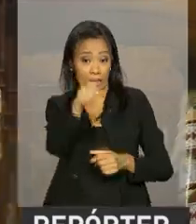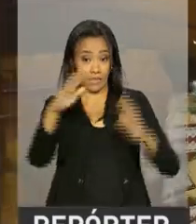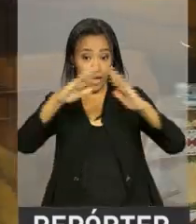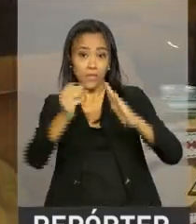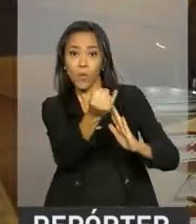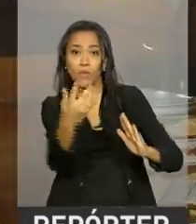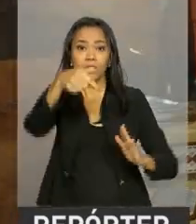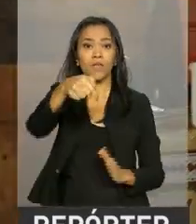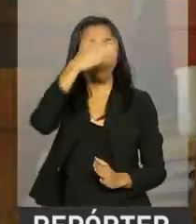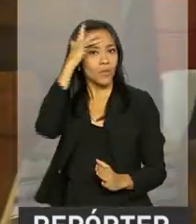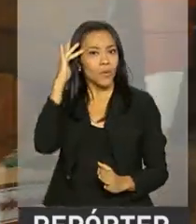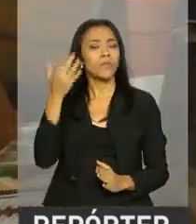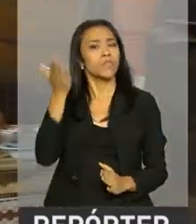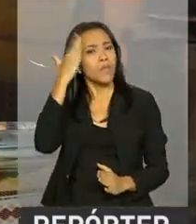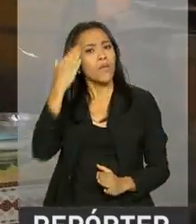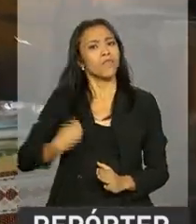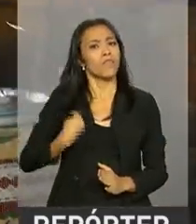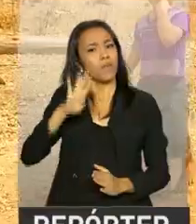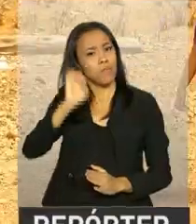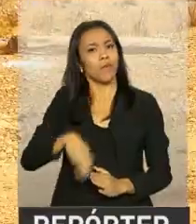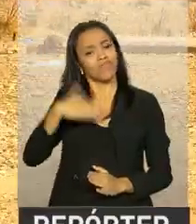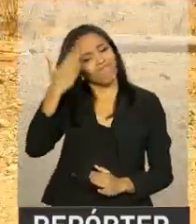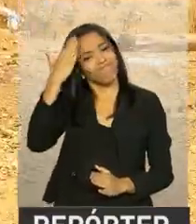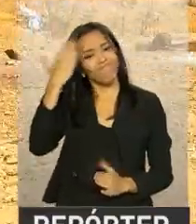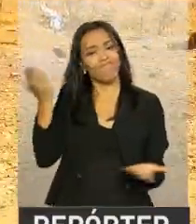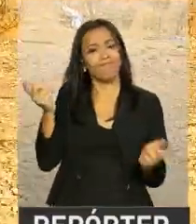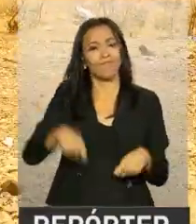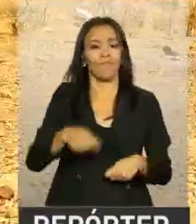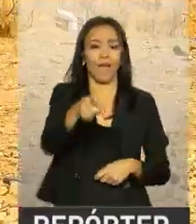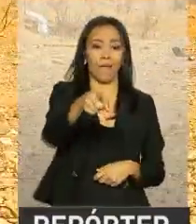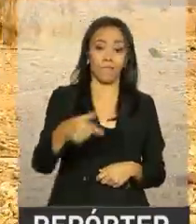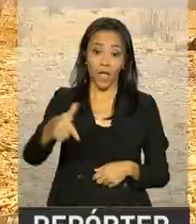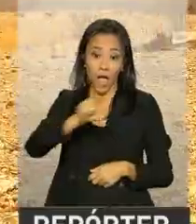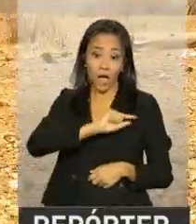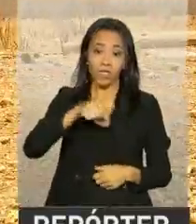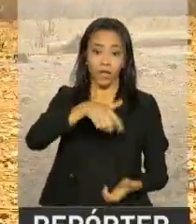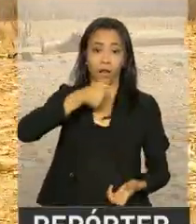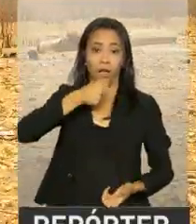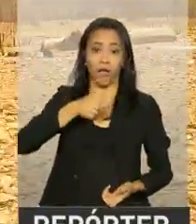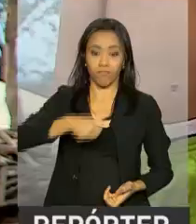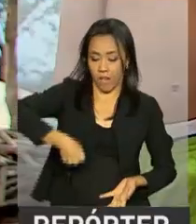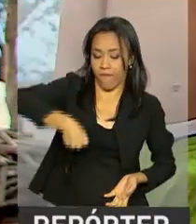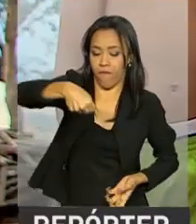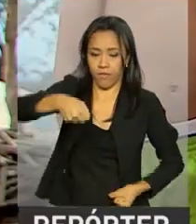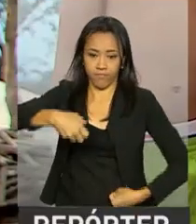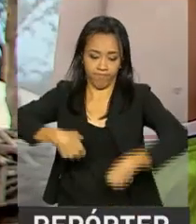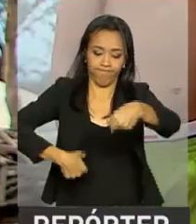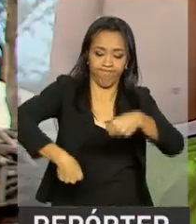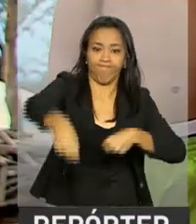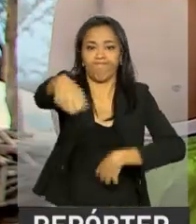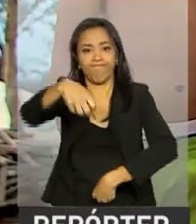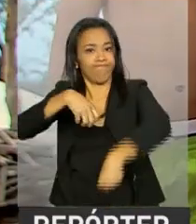pessoas, a convivência com a estiagem melhorou. E antigamente a gente tinha esses tamborzinhos de 200 litros. Aí